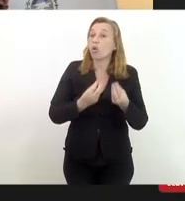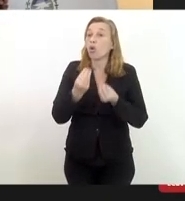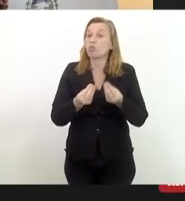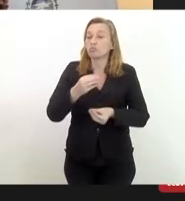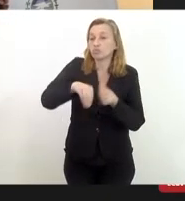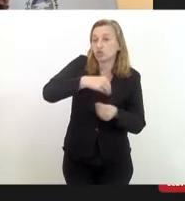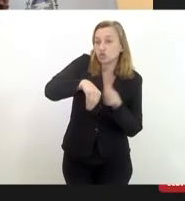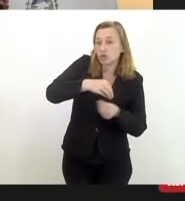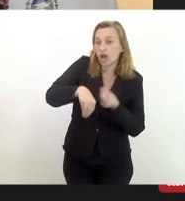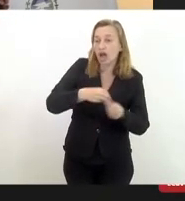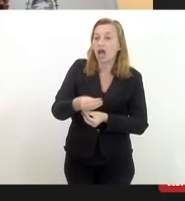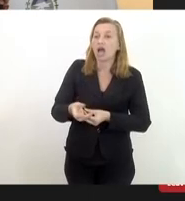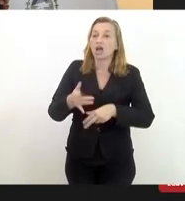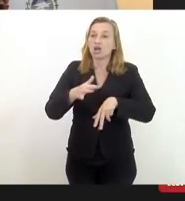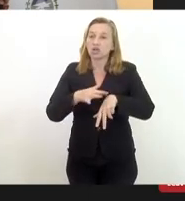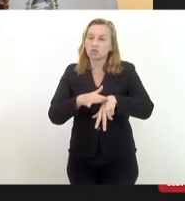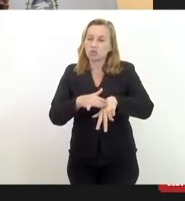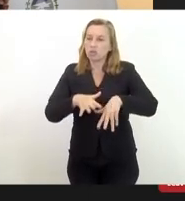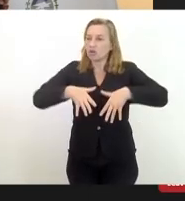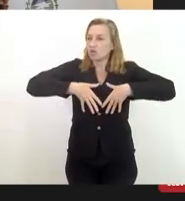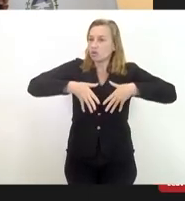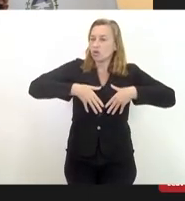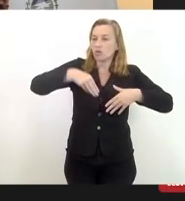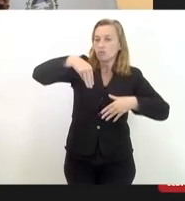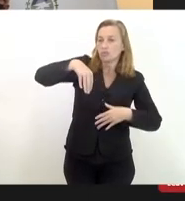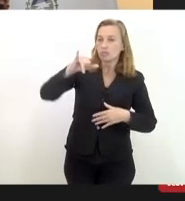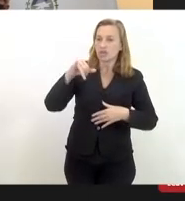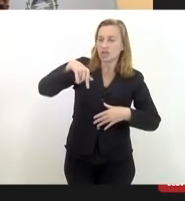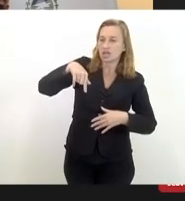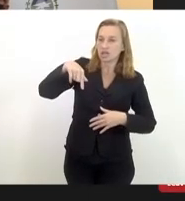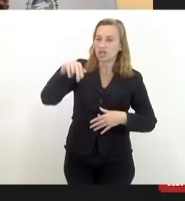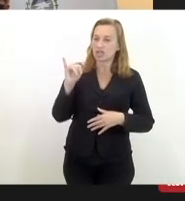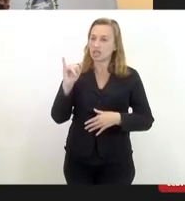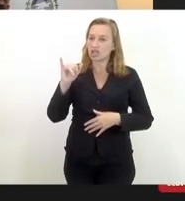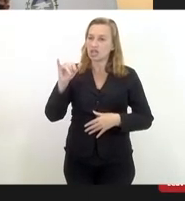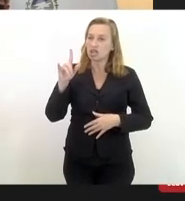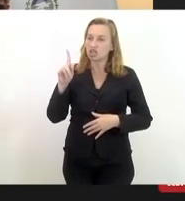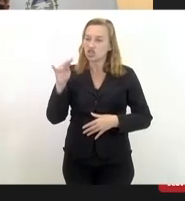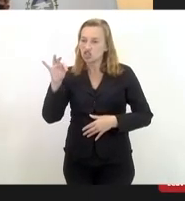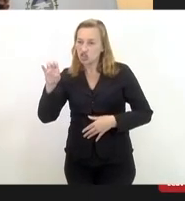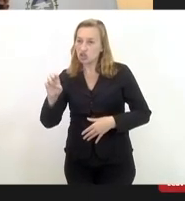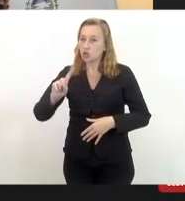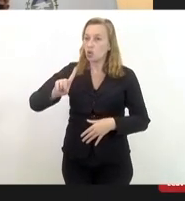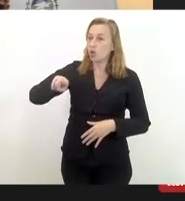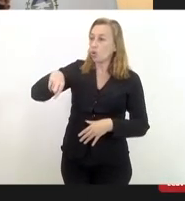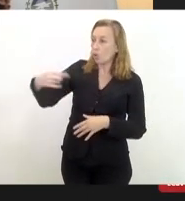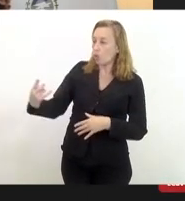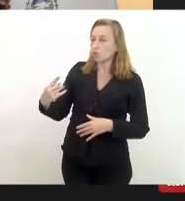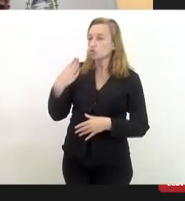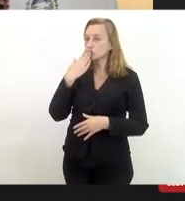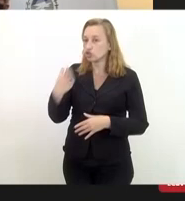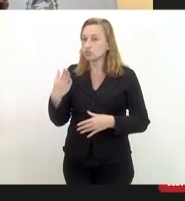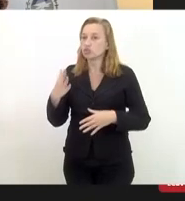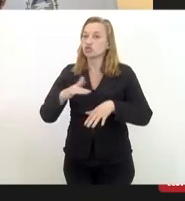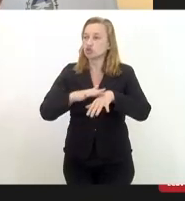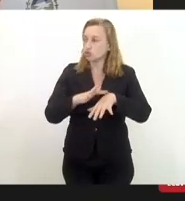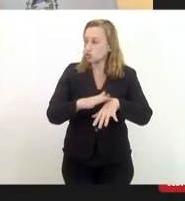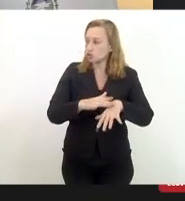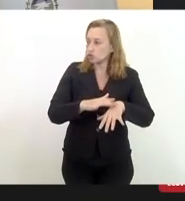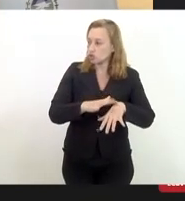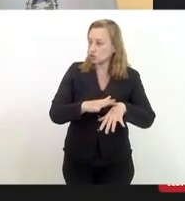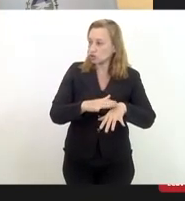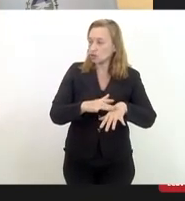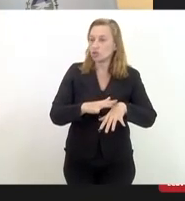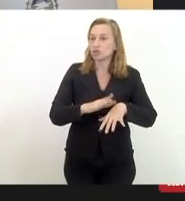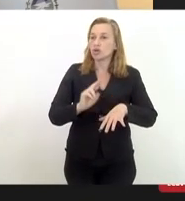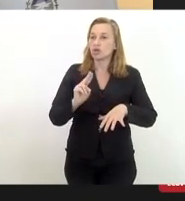com meningite. Então, tuberculose com outras doenças infectocontagiosas ou AIDS com outras doenças infectocontagiosas.